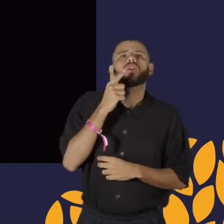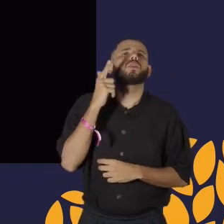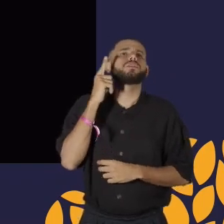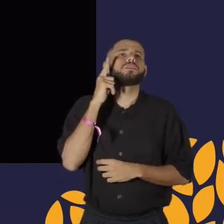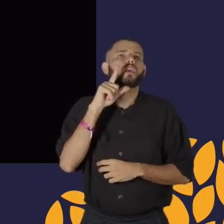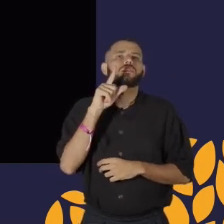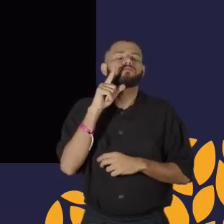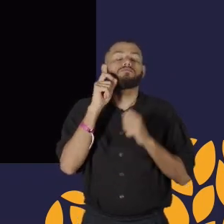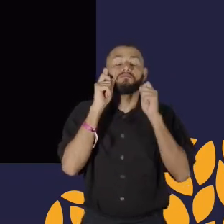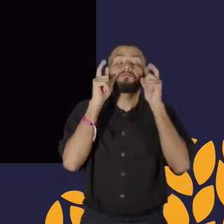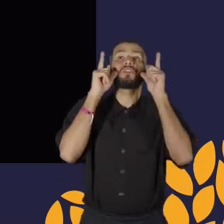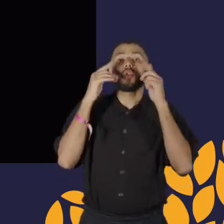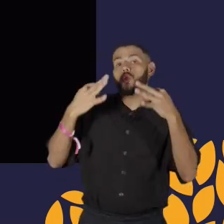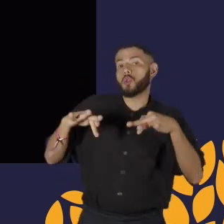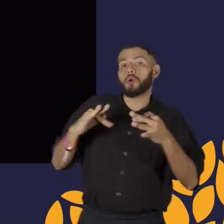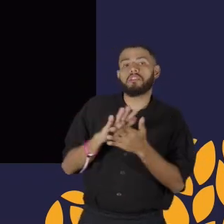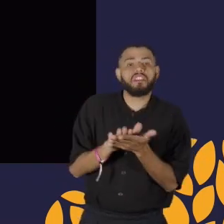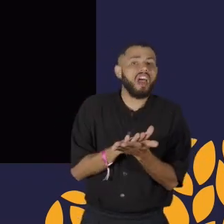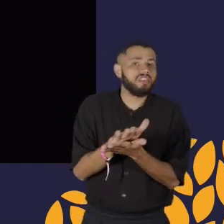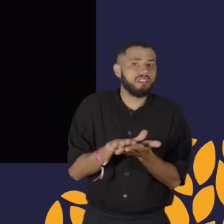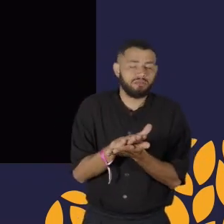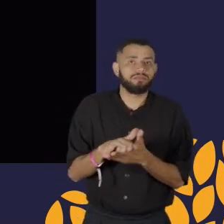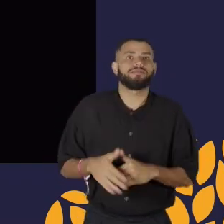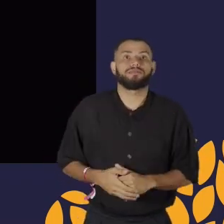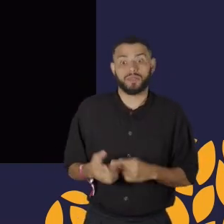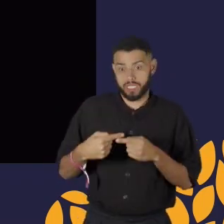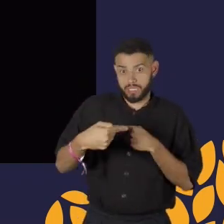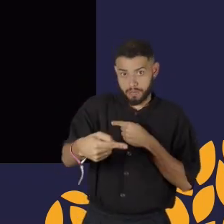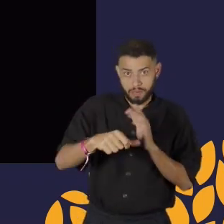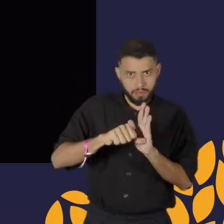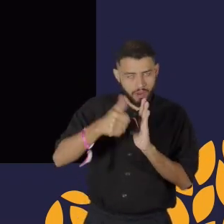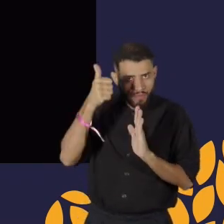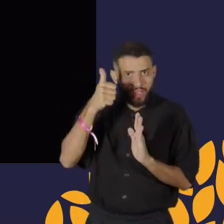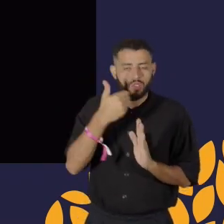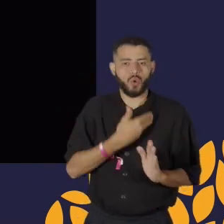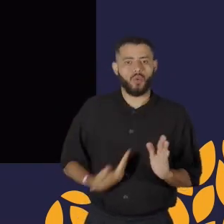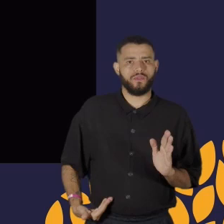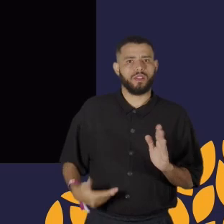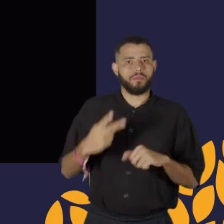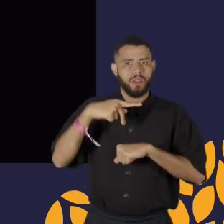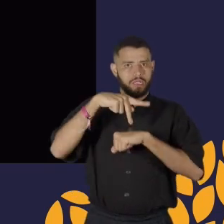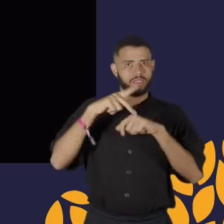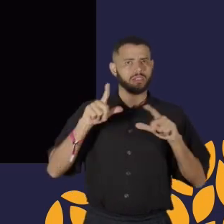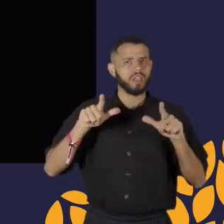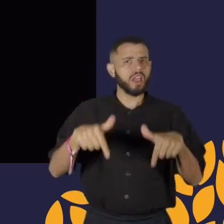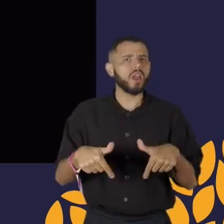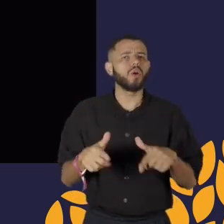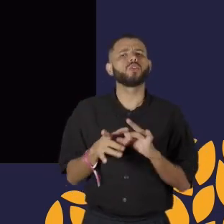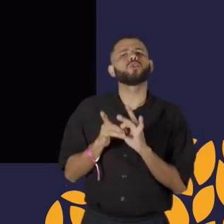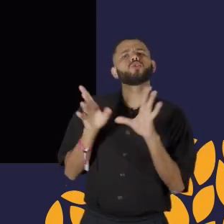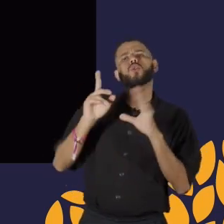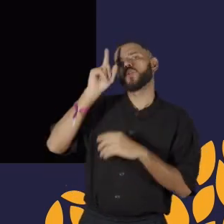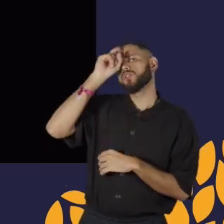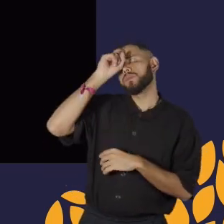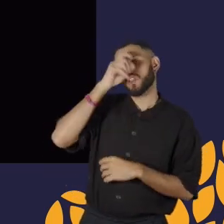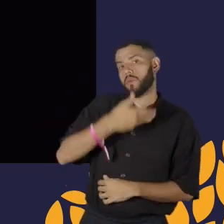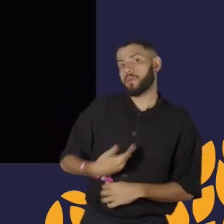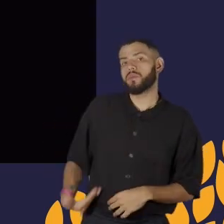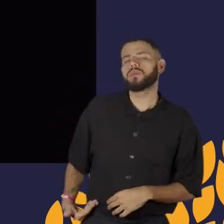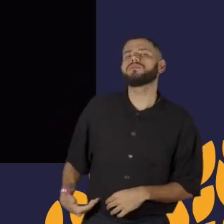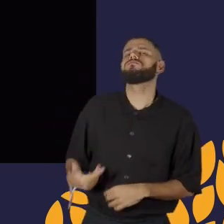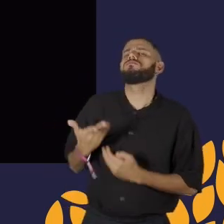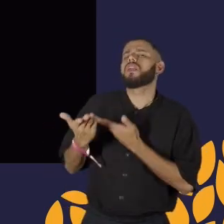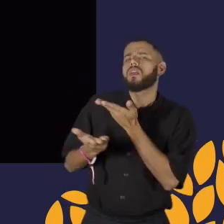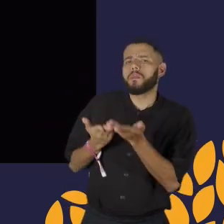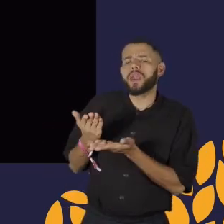sem dor. Esta semana, pela primeira vez, o governo israelense autorizou um hospital público a realizar tratamentos e a receitar